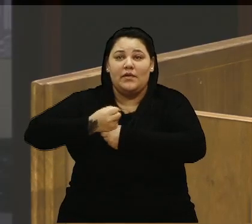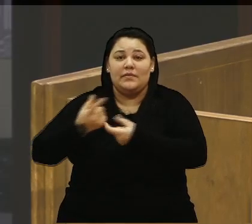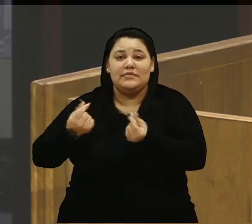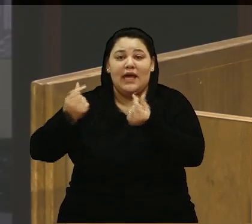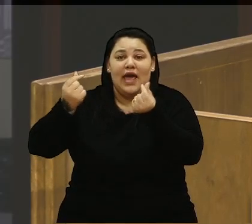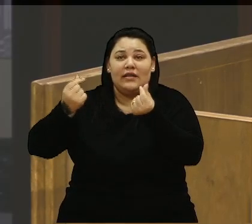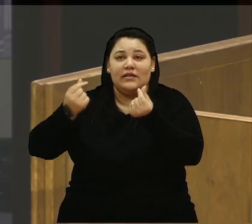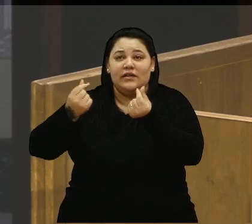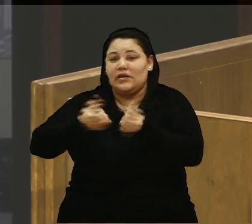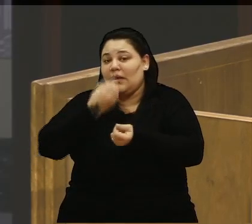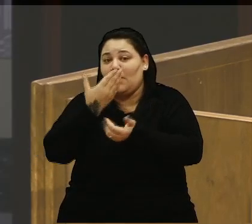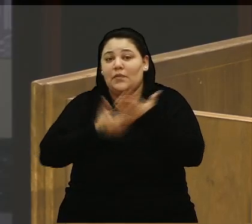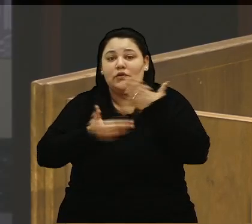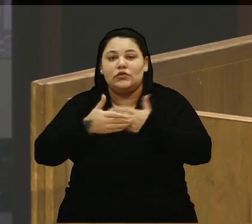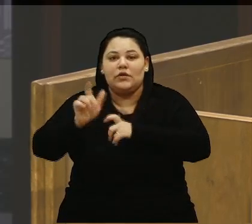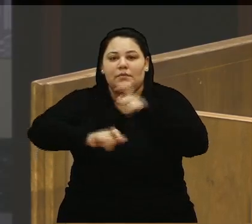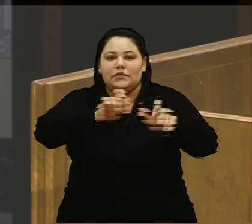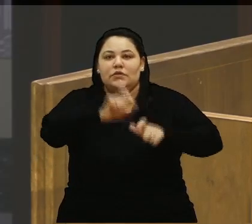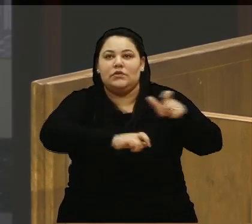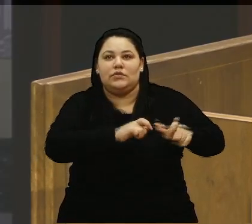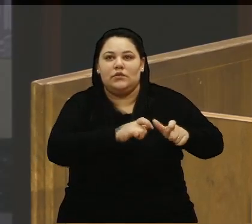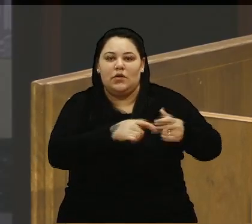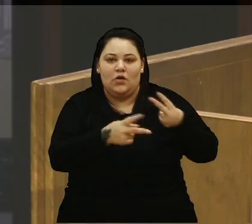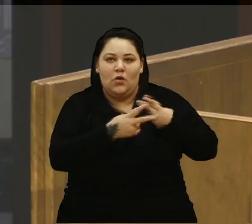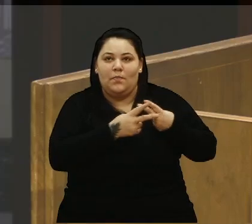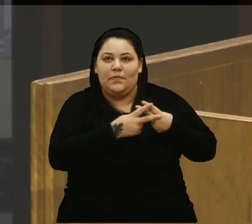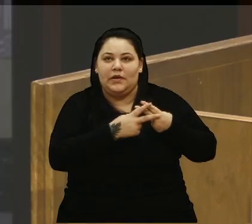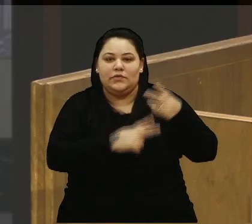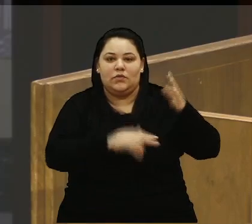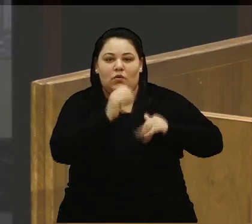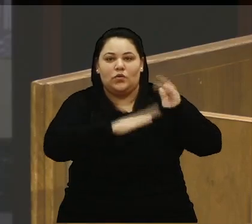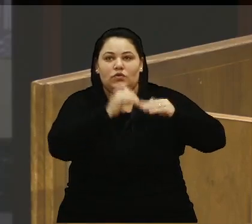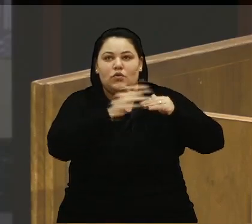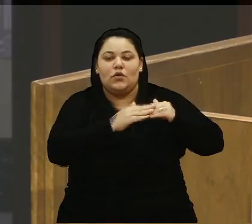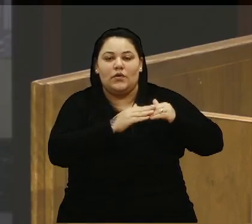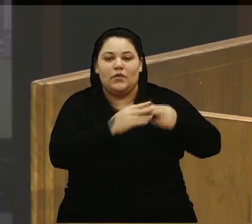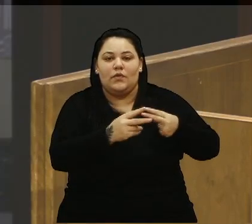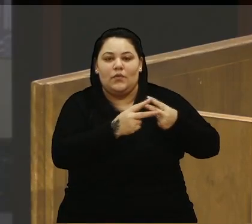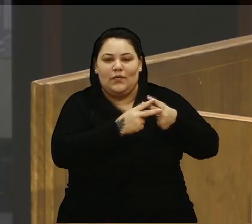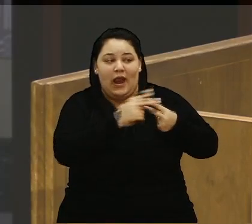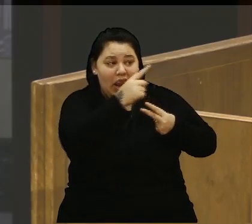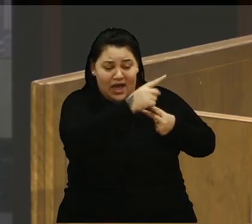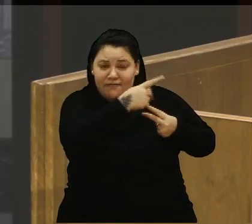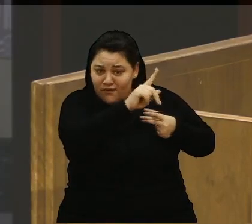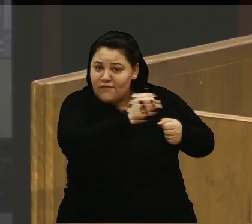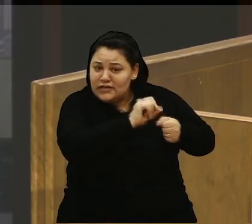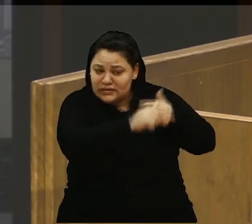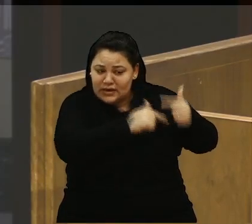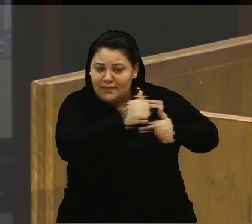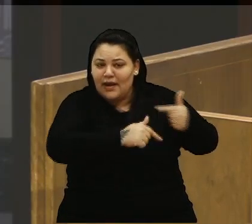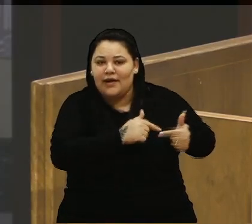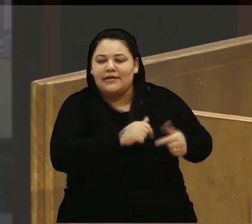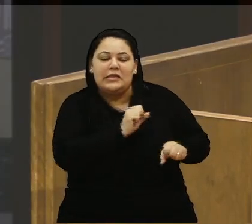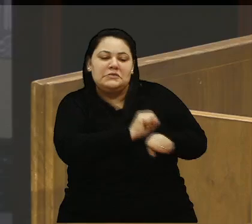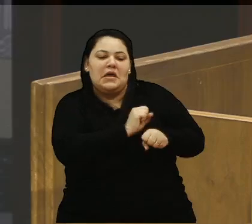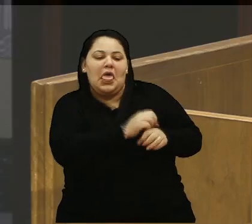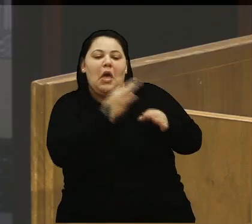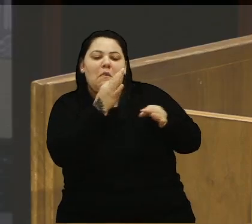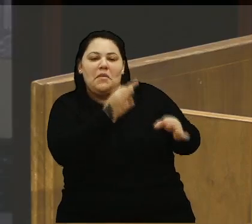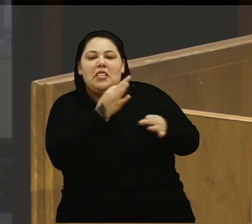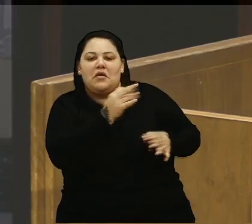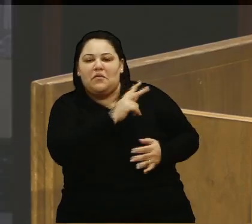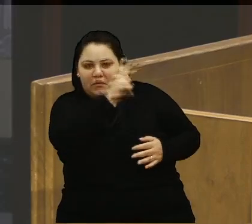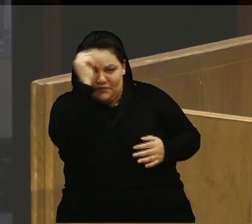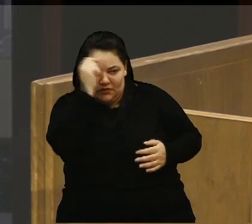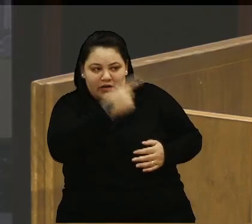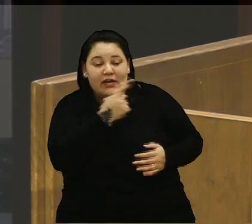e que fica bom para todo mundo. Os presos, construir o canil municipal. Até agora a gente está esperando a opinião da prefeitura. Eu fui lá e falei,